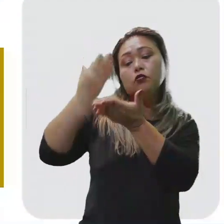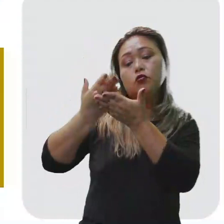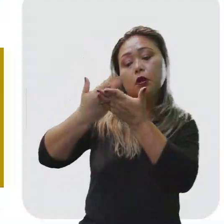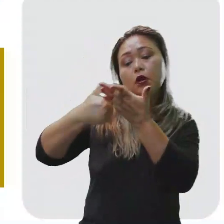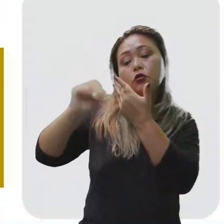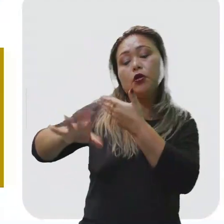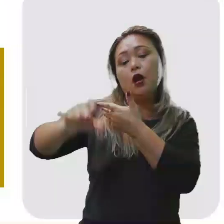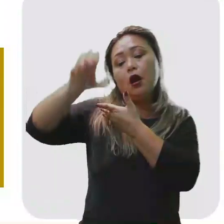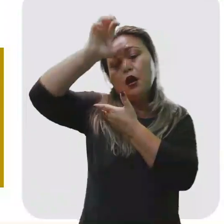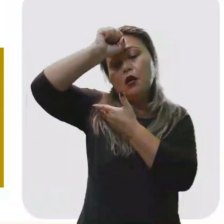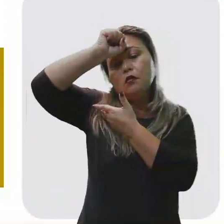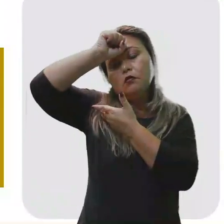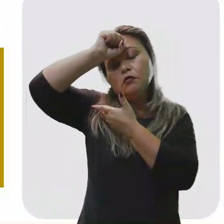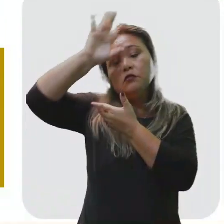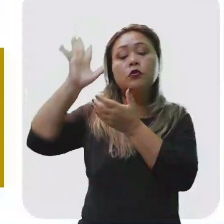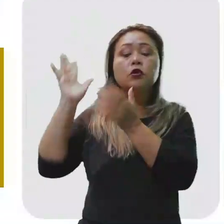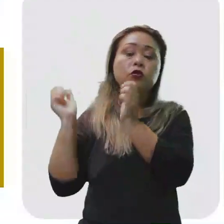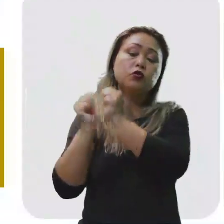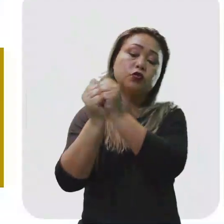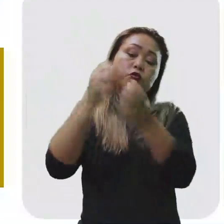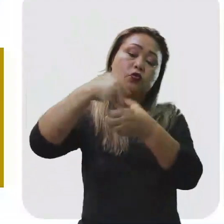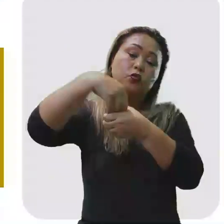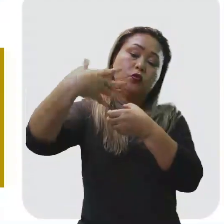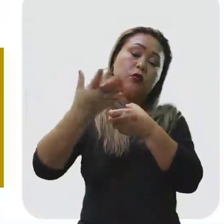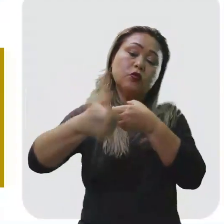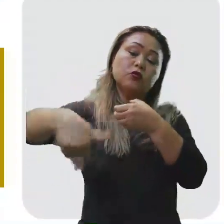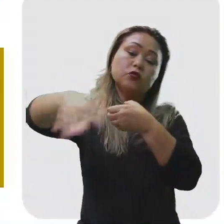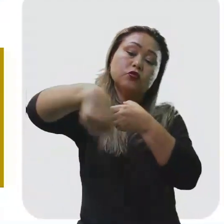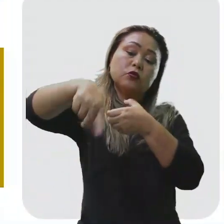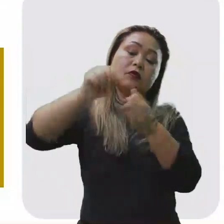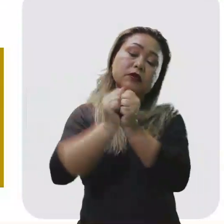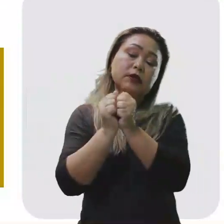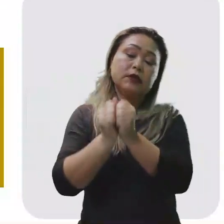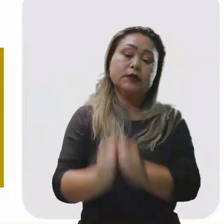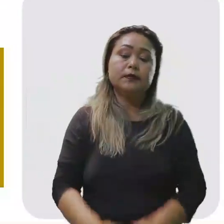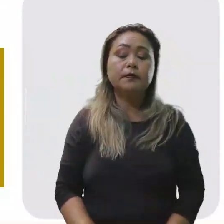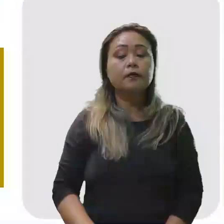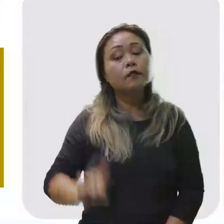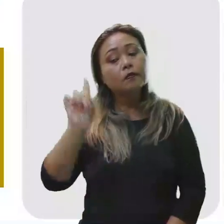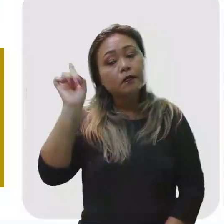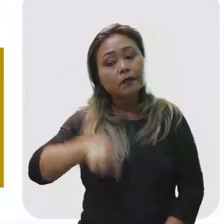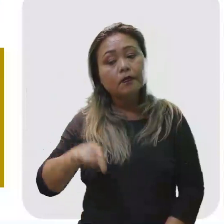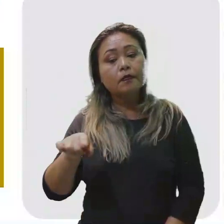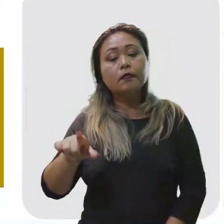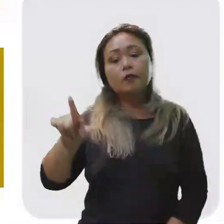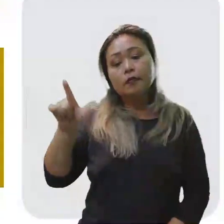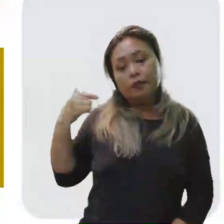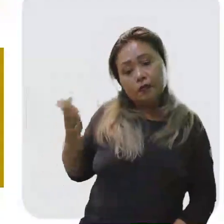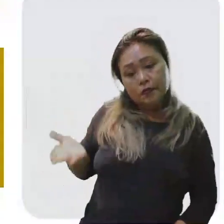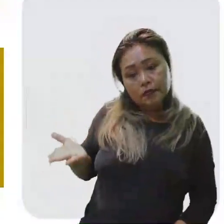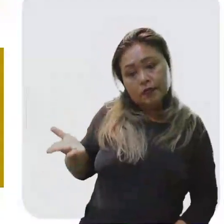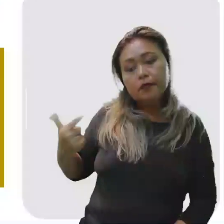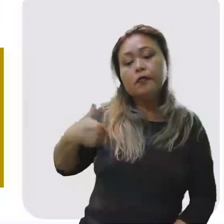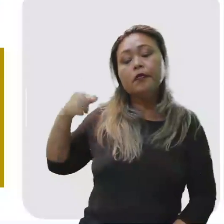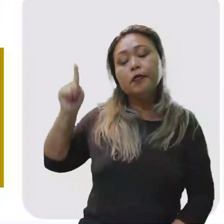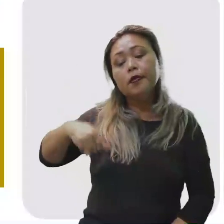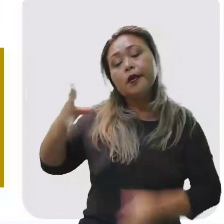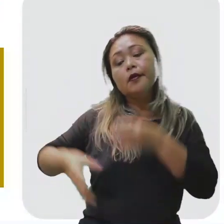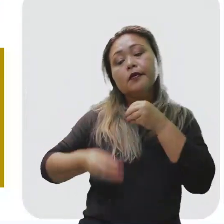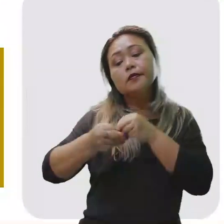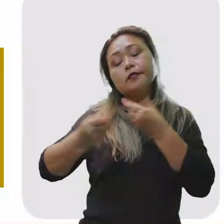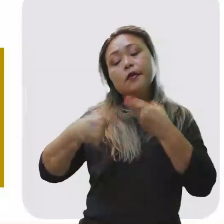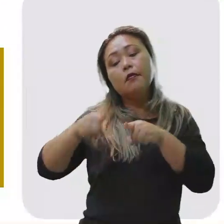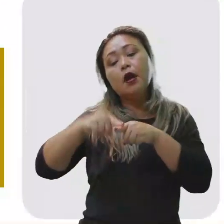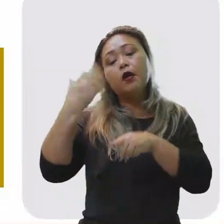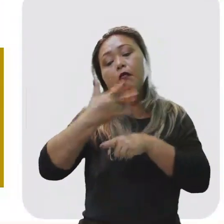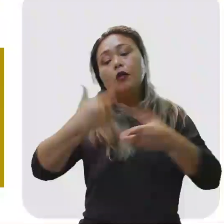vai junto nos conteúdos aí de vocês. Muito bem, então o professor Alexandre tem muito a contribuir, porque é músico